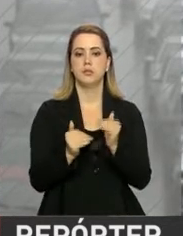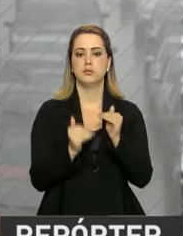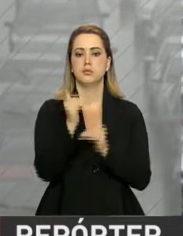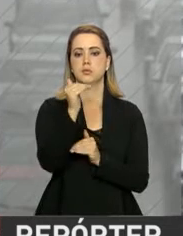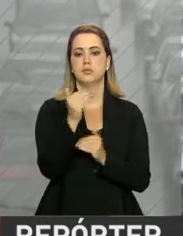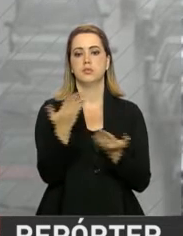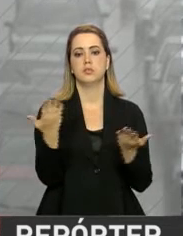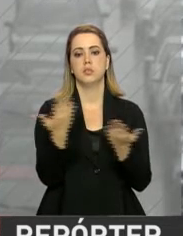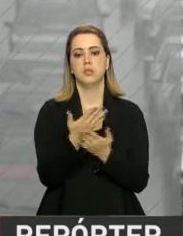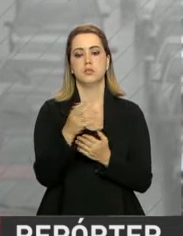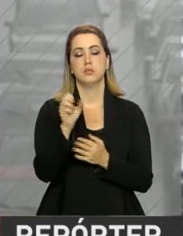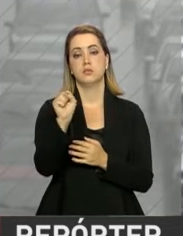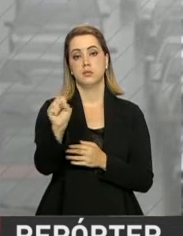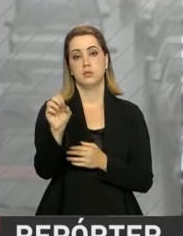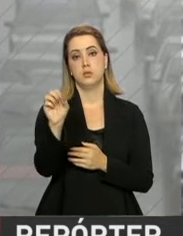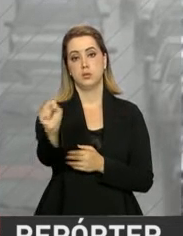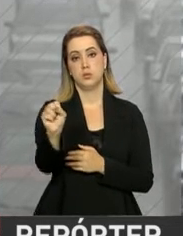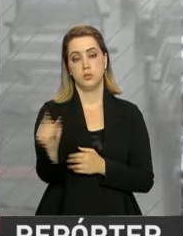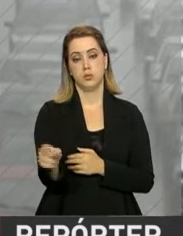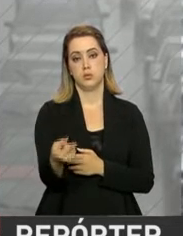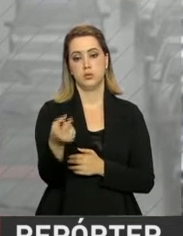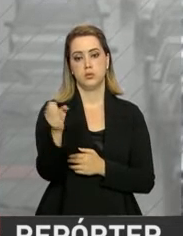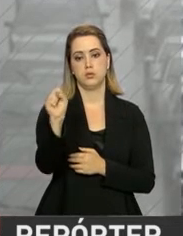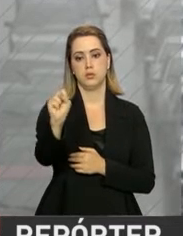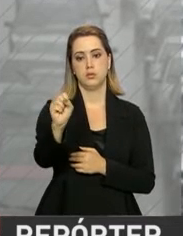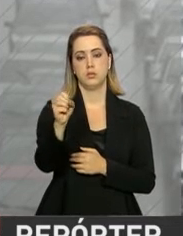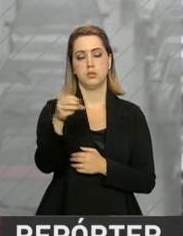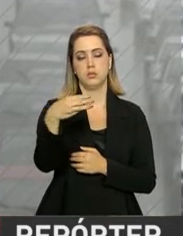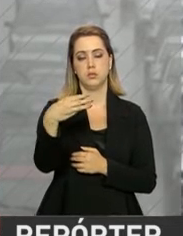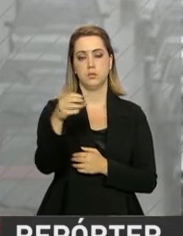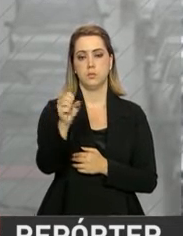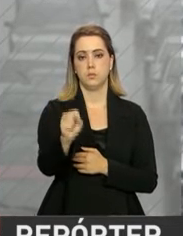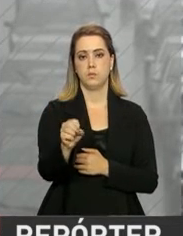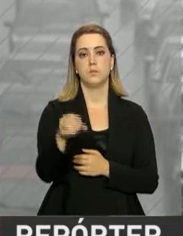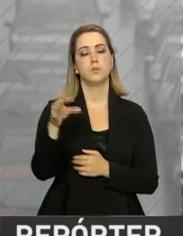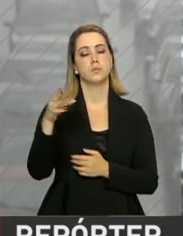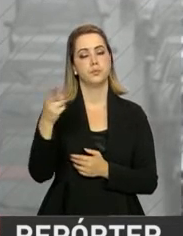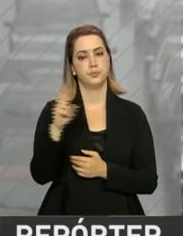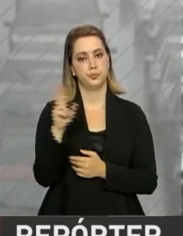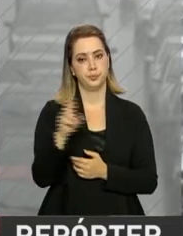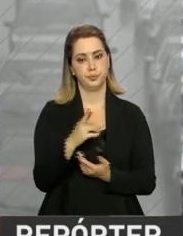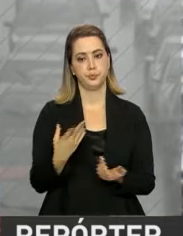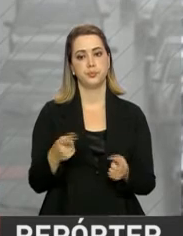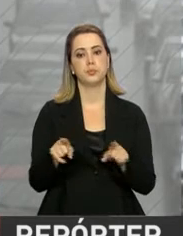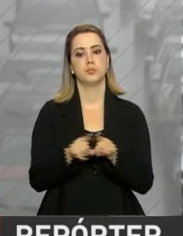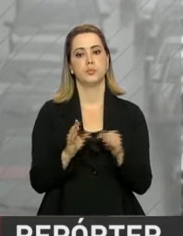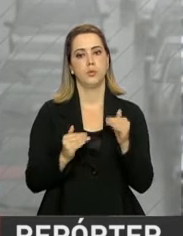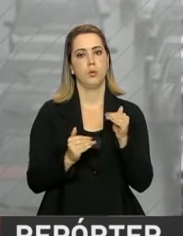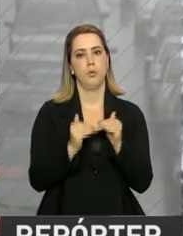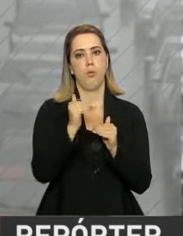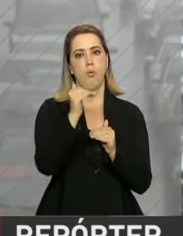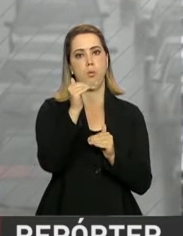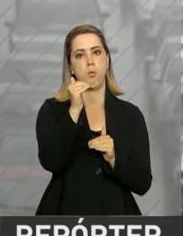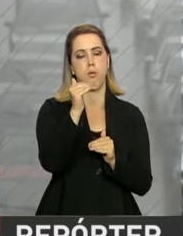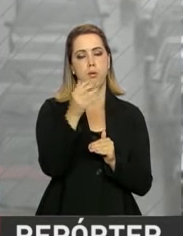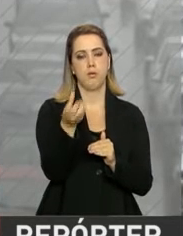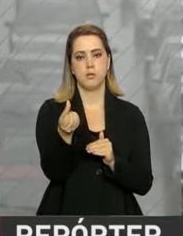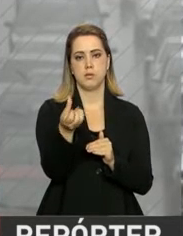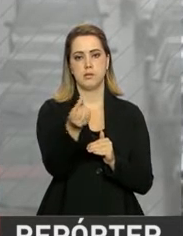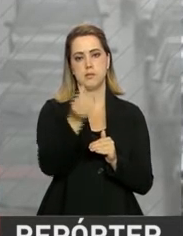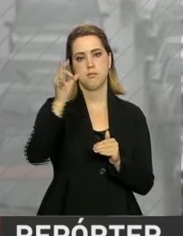era de 53 reais e vinte centavos passa agora para 88 reais e trinta e oito